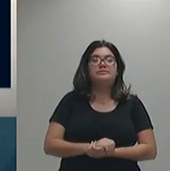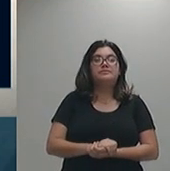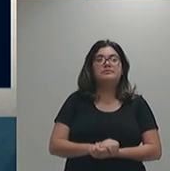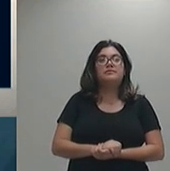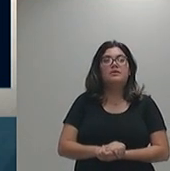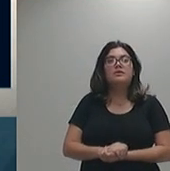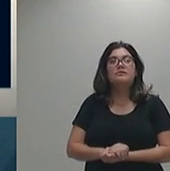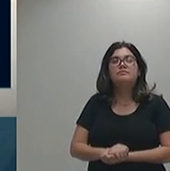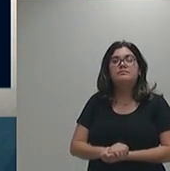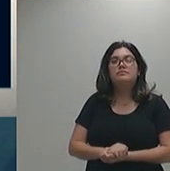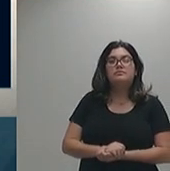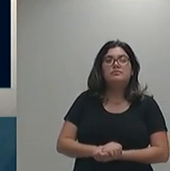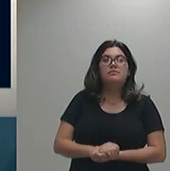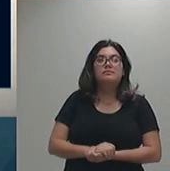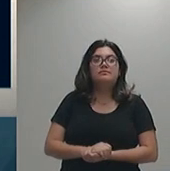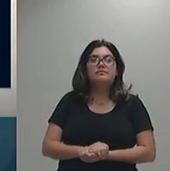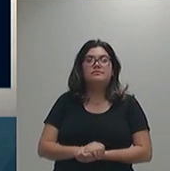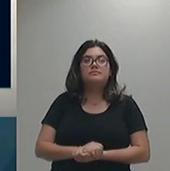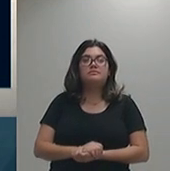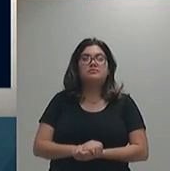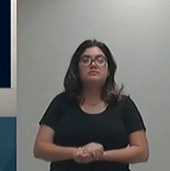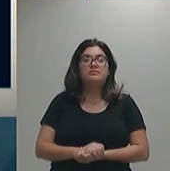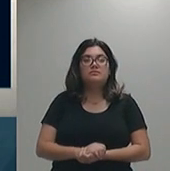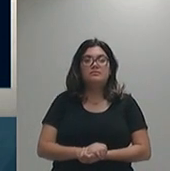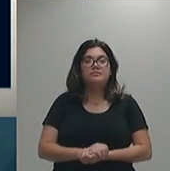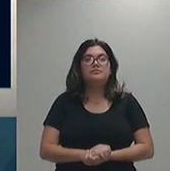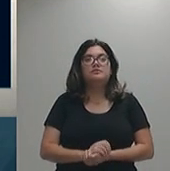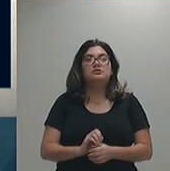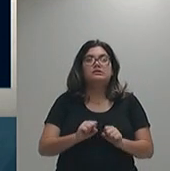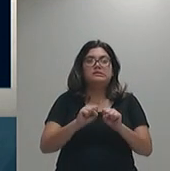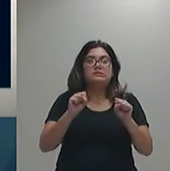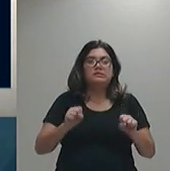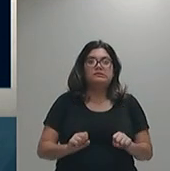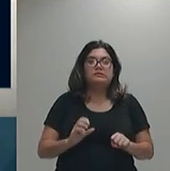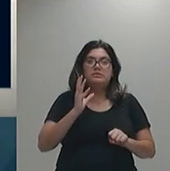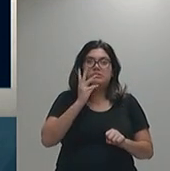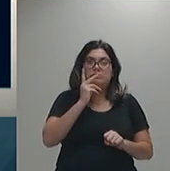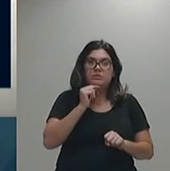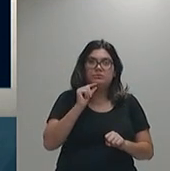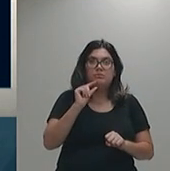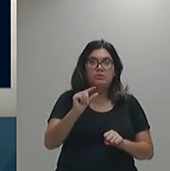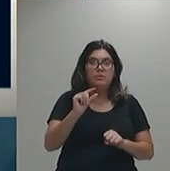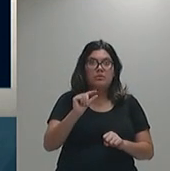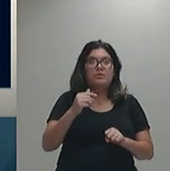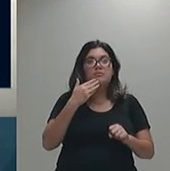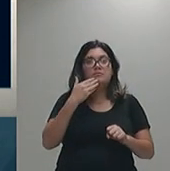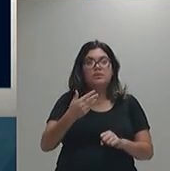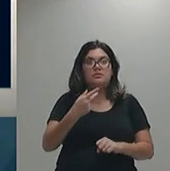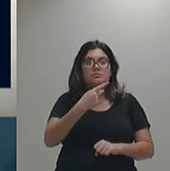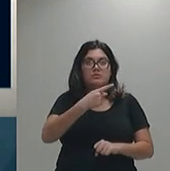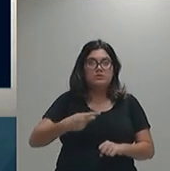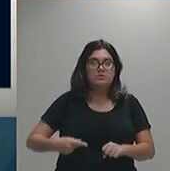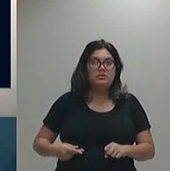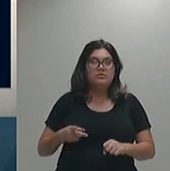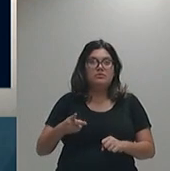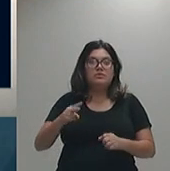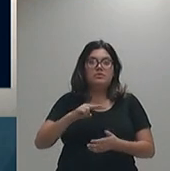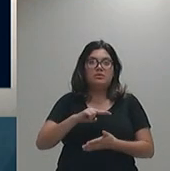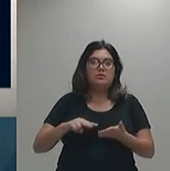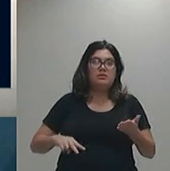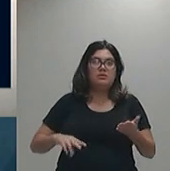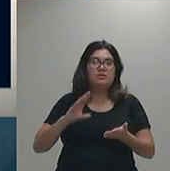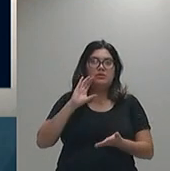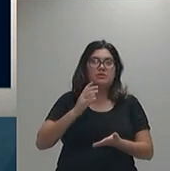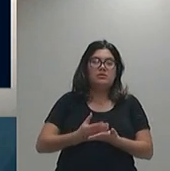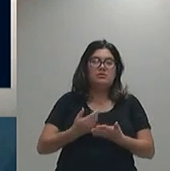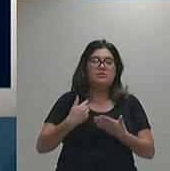e como o sistema que um pouco lento eu peço ao presidente e proceda a leitura da tese que eu apresentei